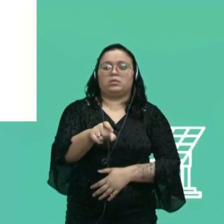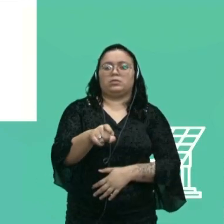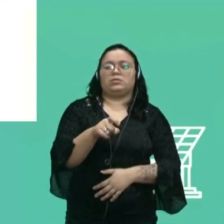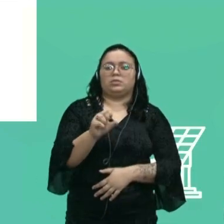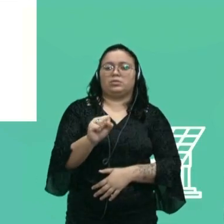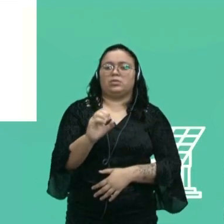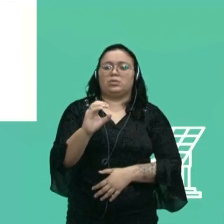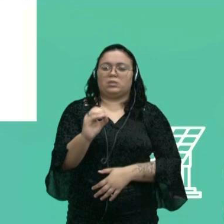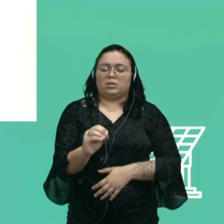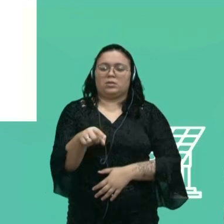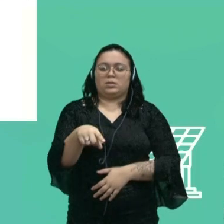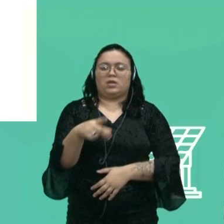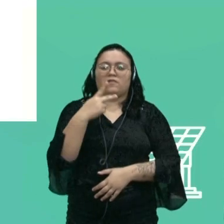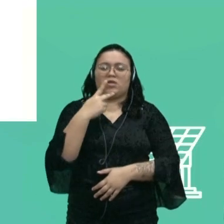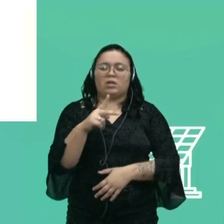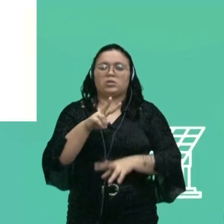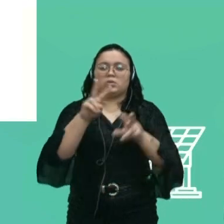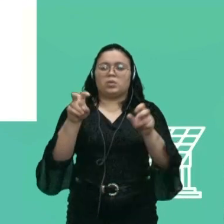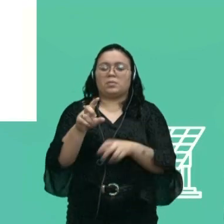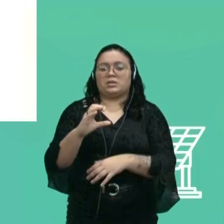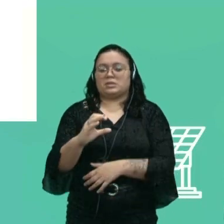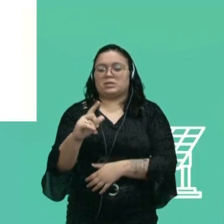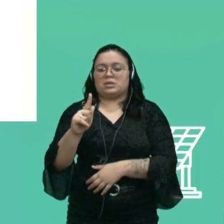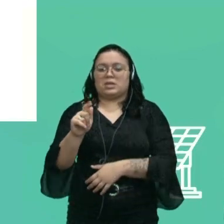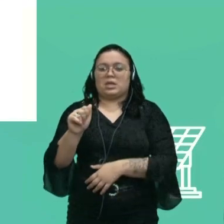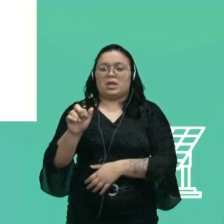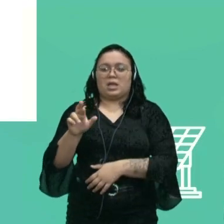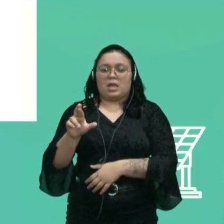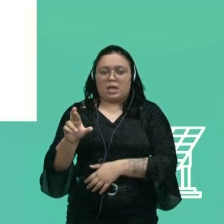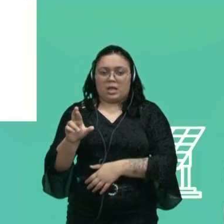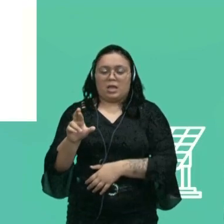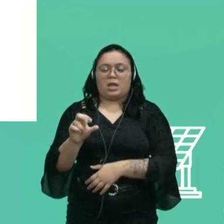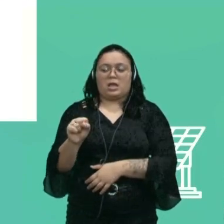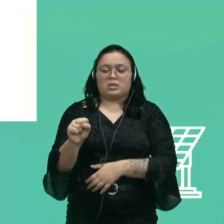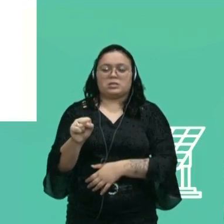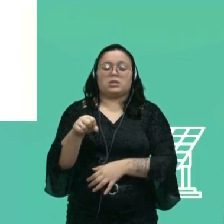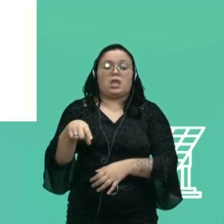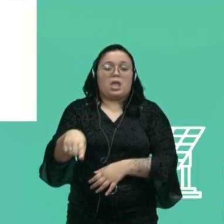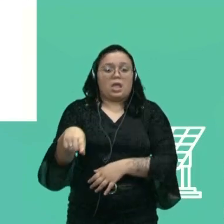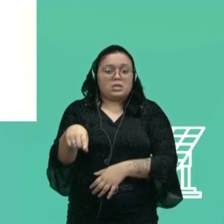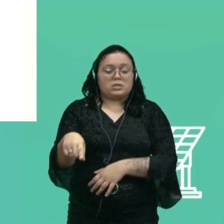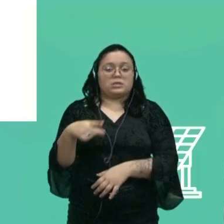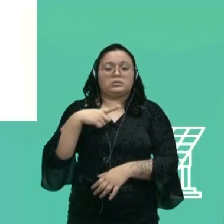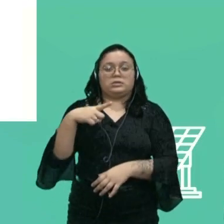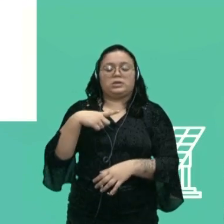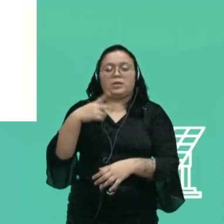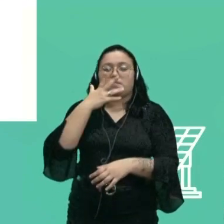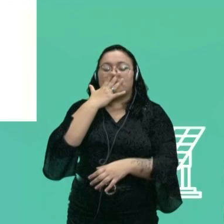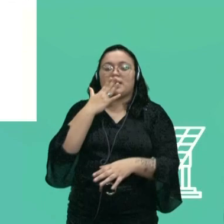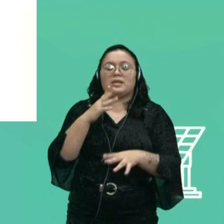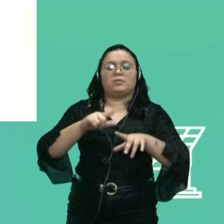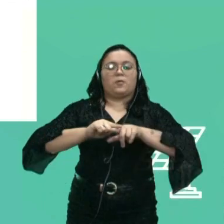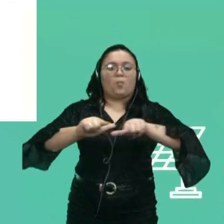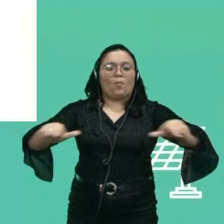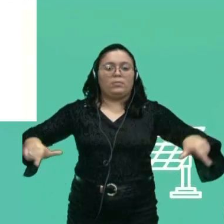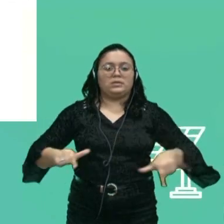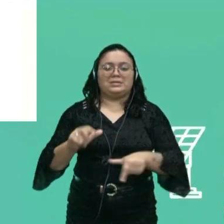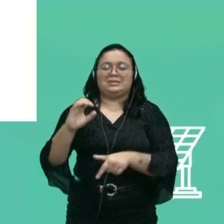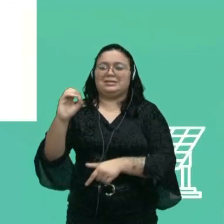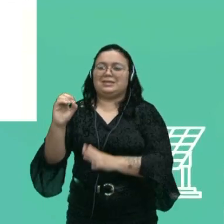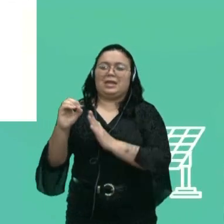da Cegás, e nós vemos aqui que há um buraco, um vazio entre 0,3%